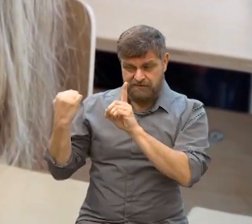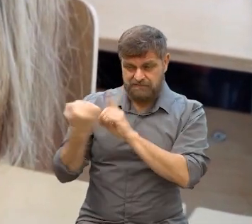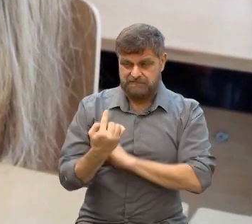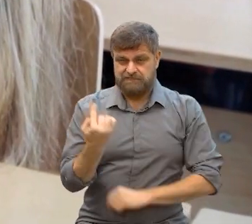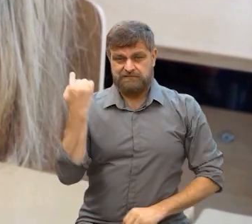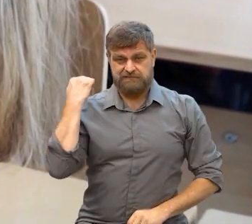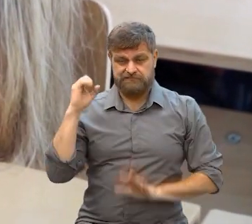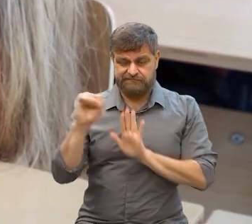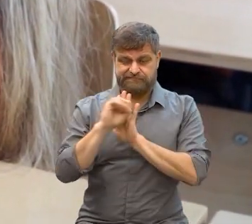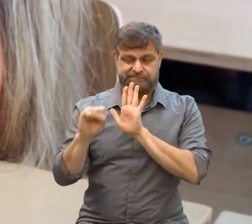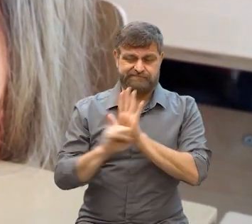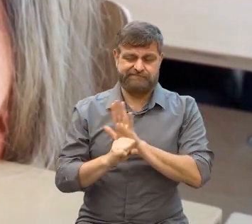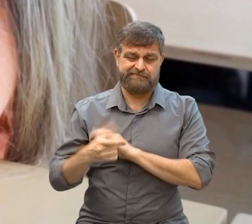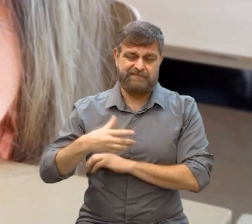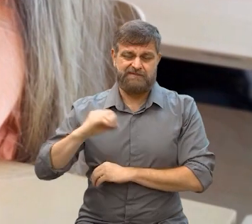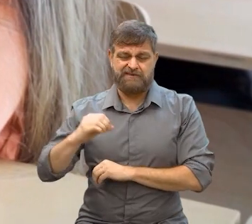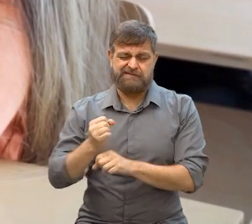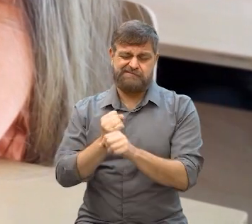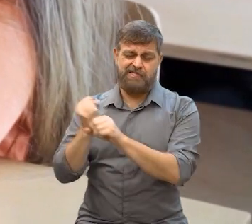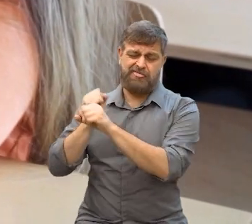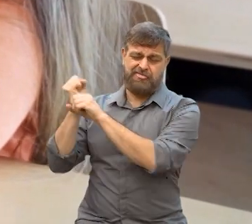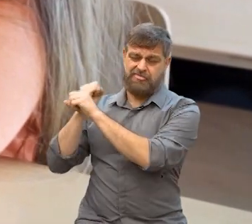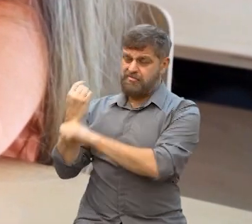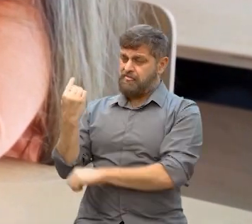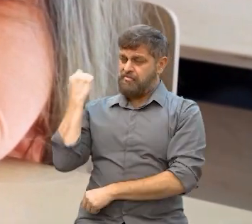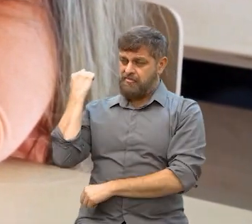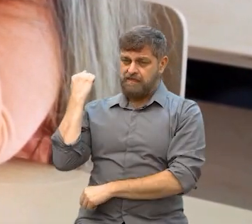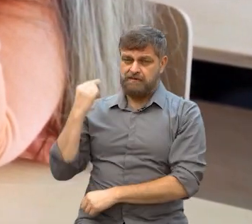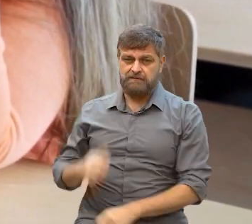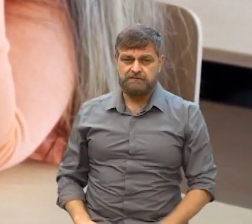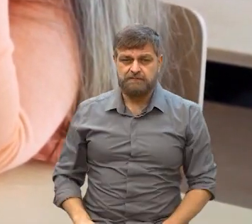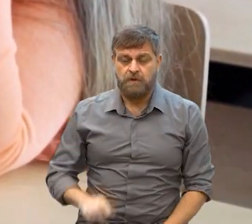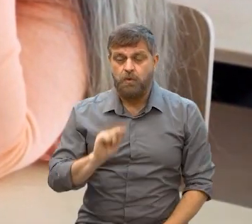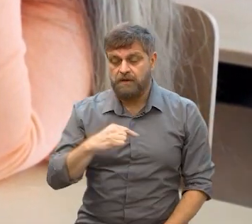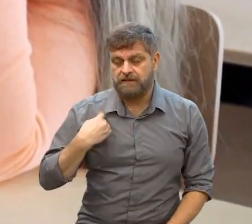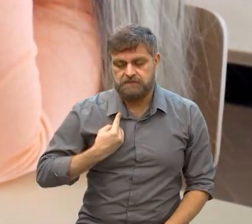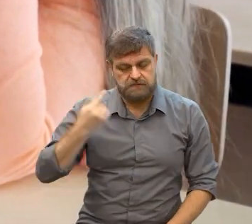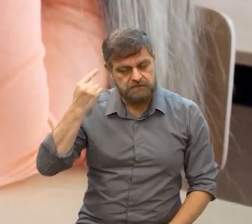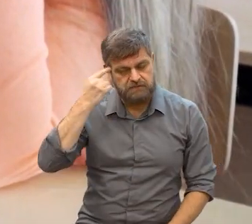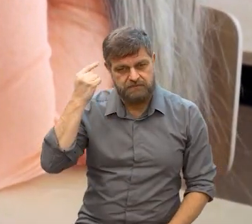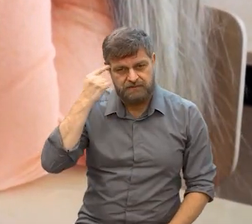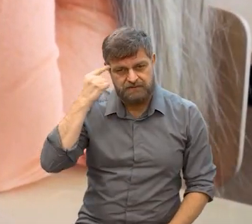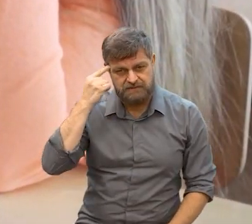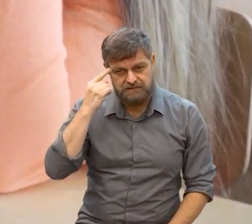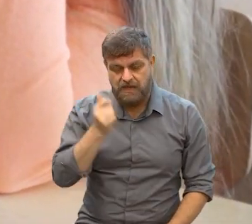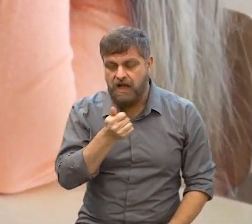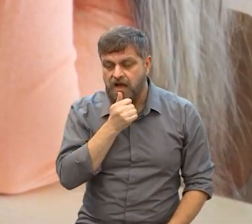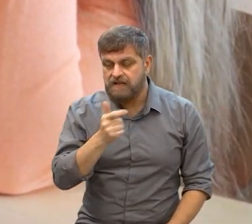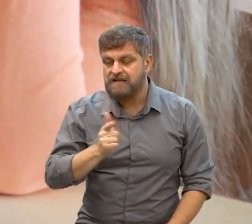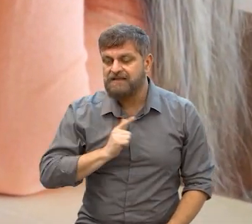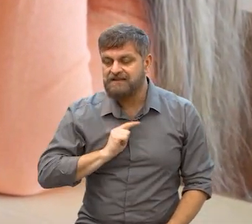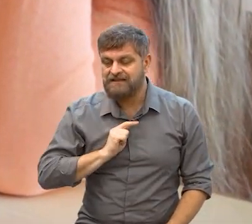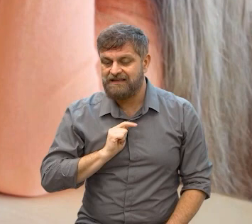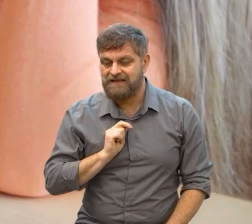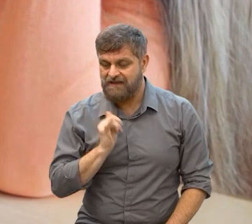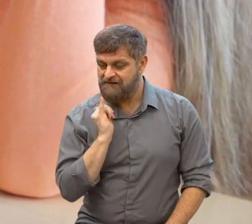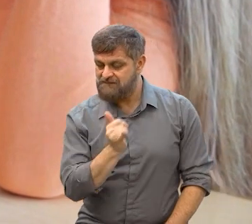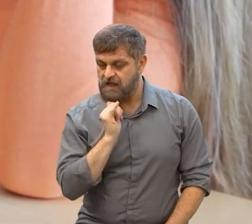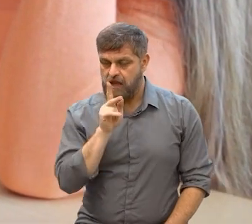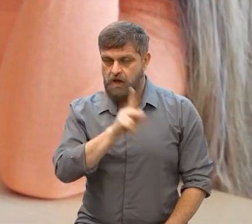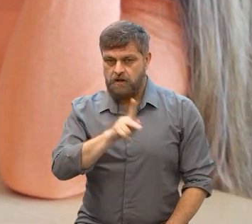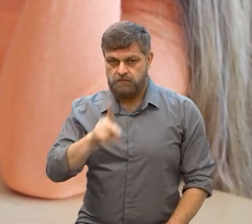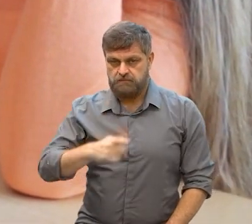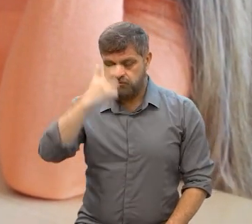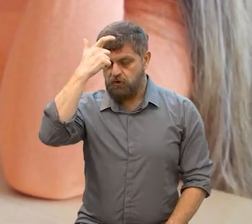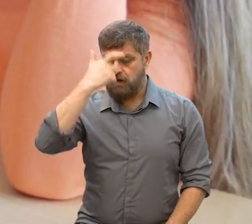do século XX, né? O que a gente pensa? A gente ainda tem aquela expressão assim, o